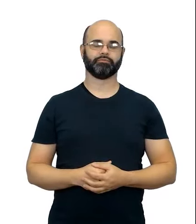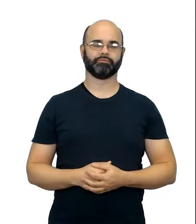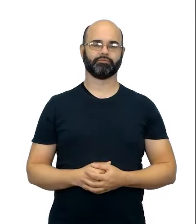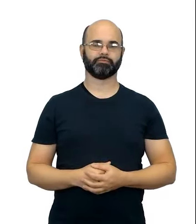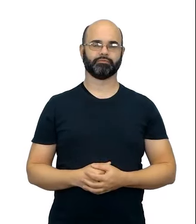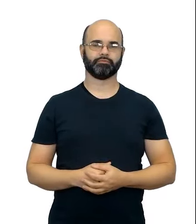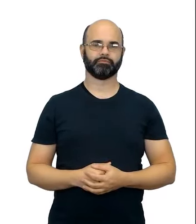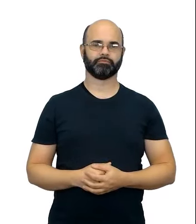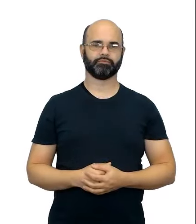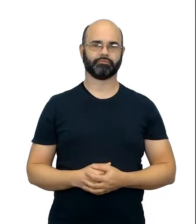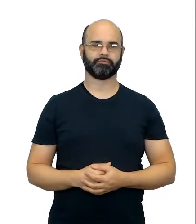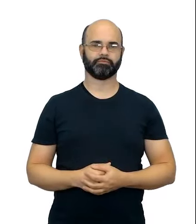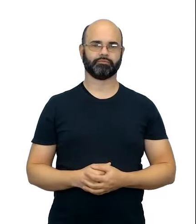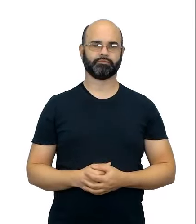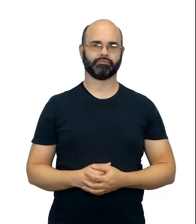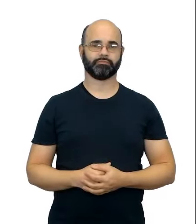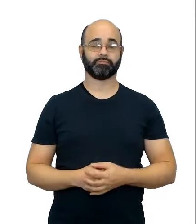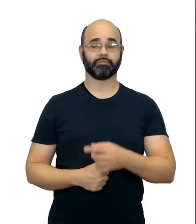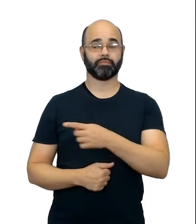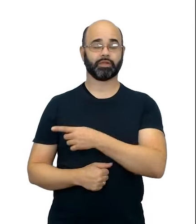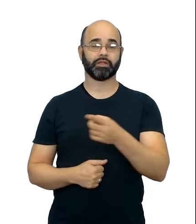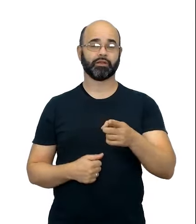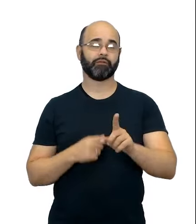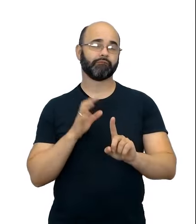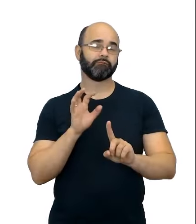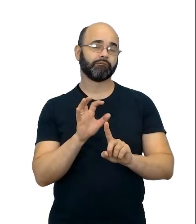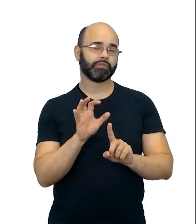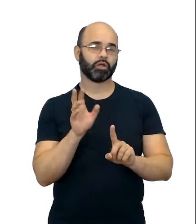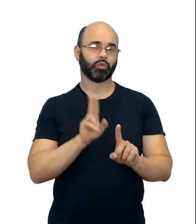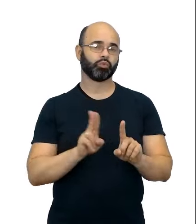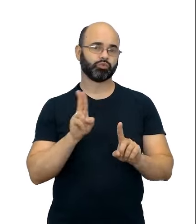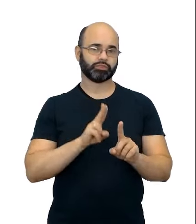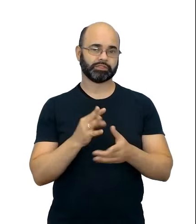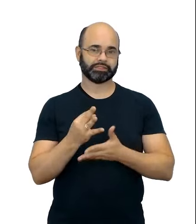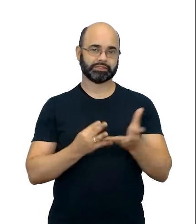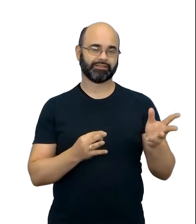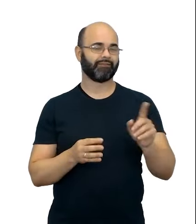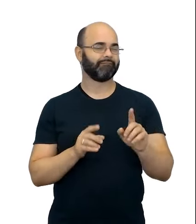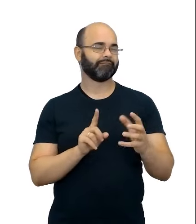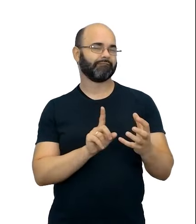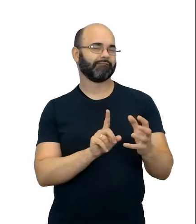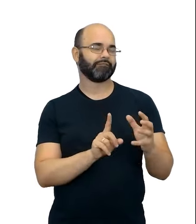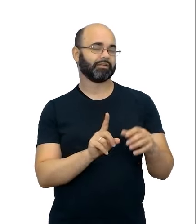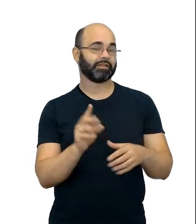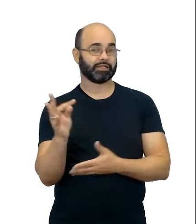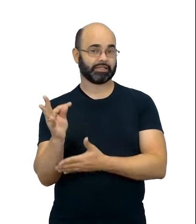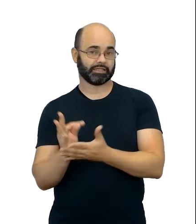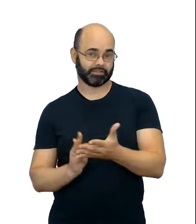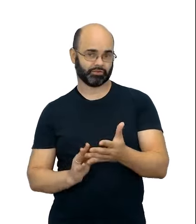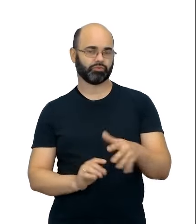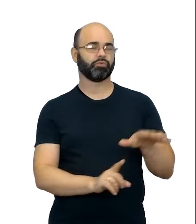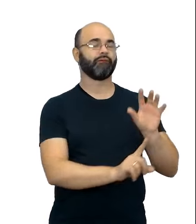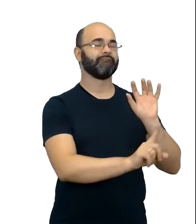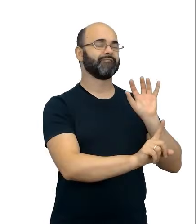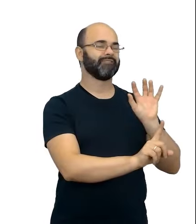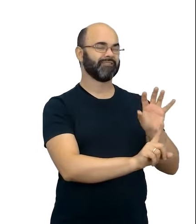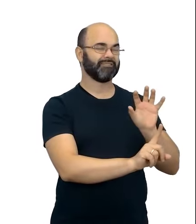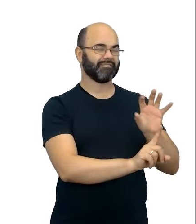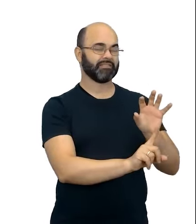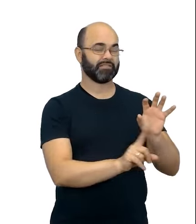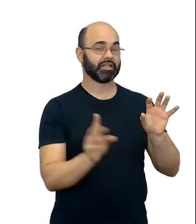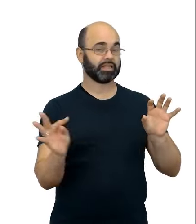usando persuasão, usando também traços de argumentação